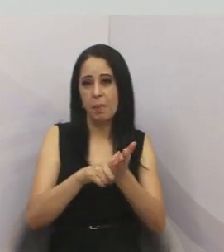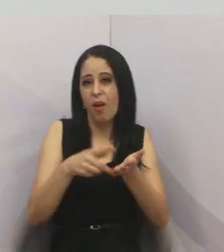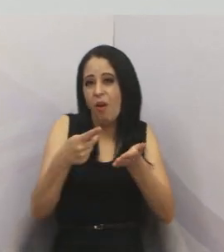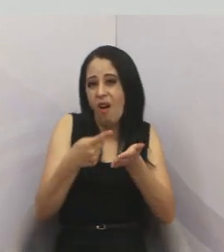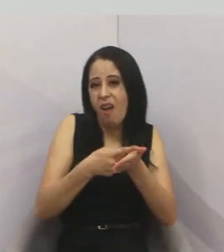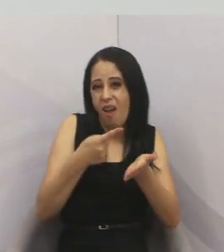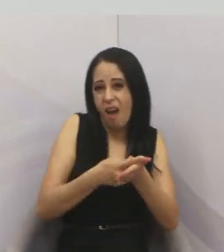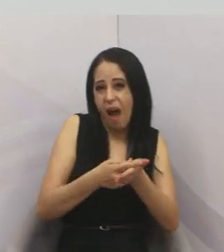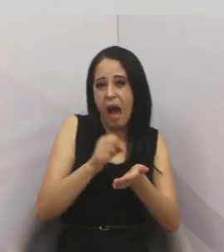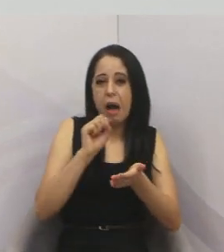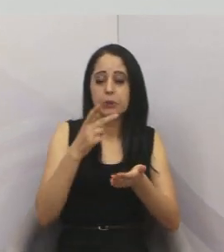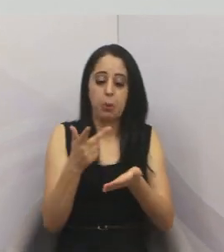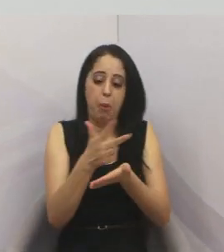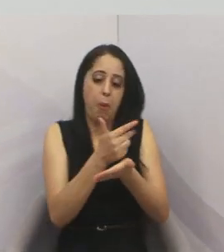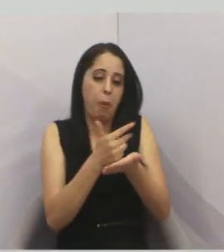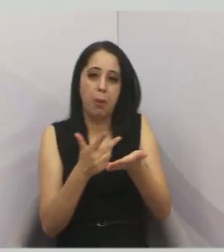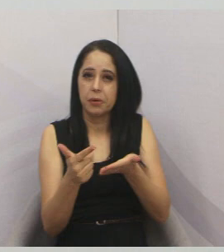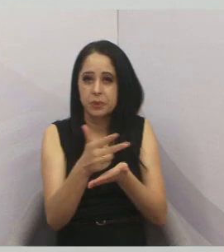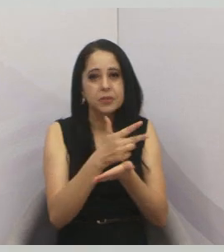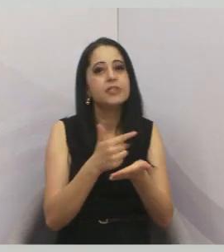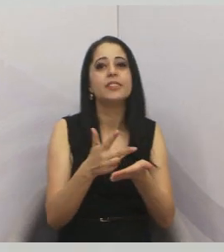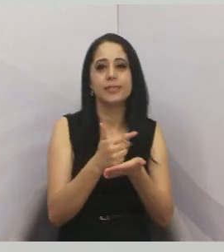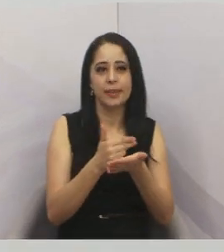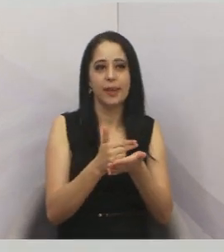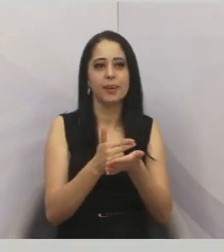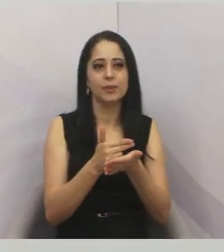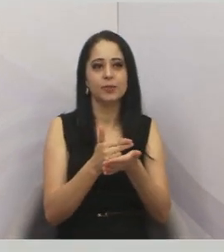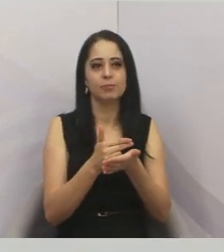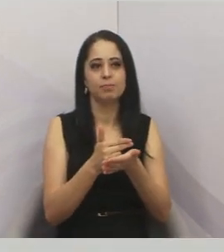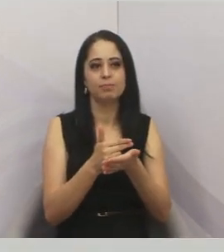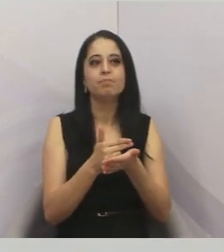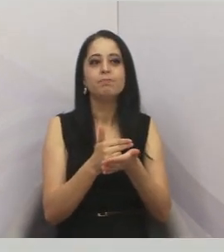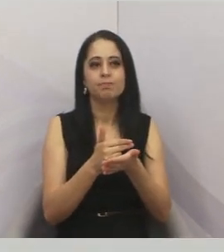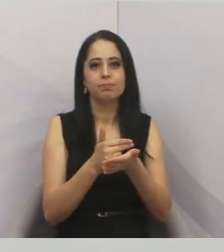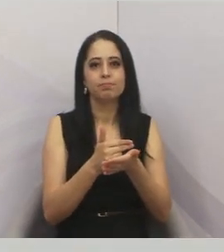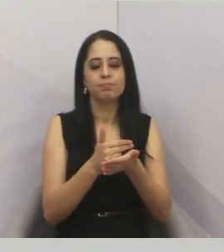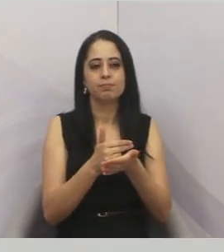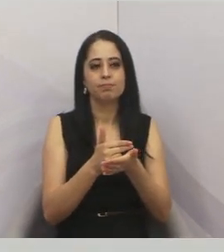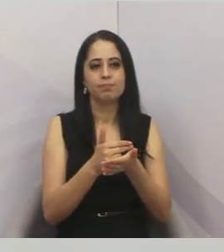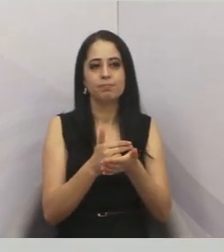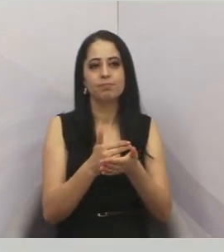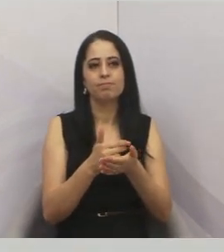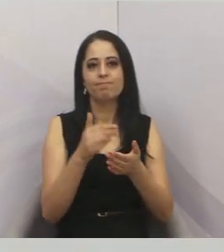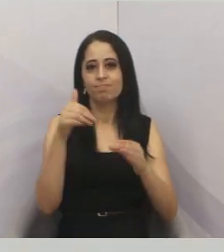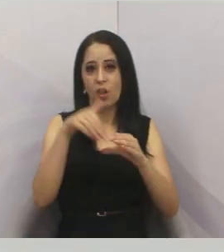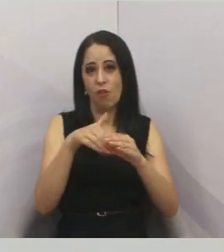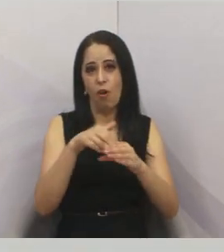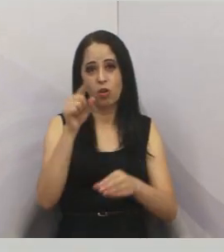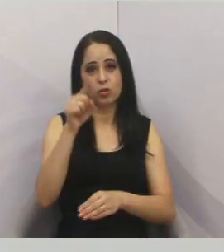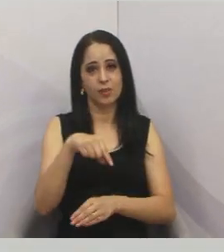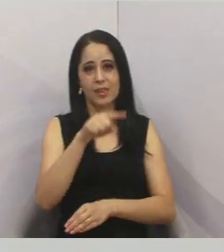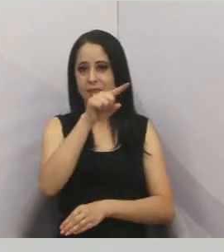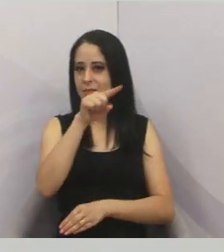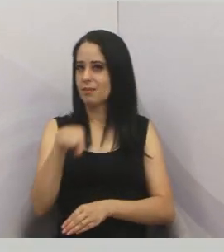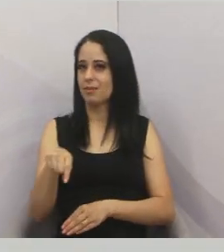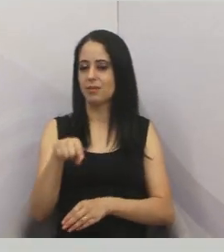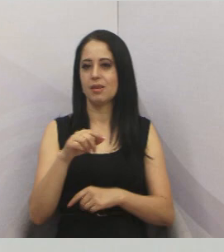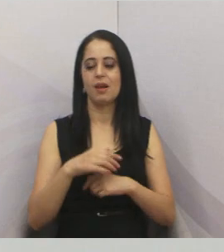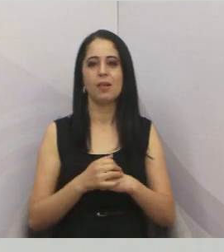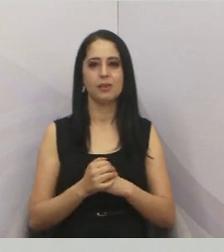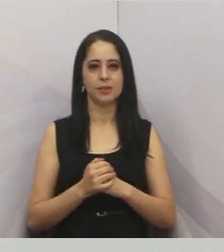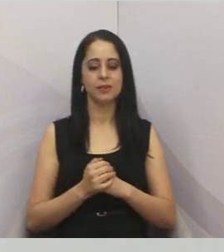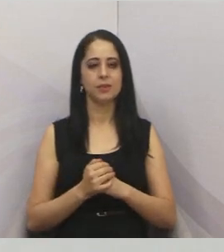ou escritos fora dos espaços delimitados na cédula para o voto, a cédula é inteiramente